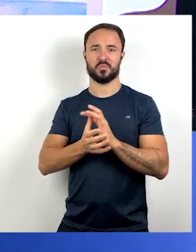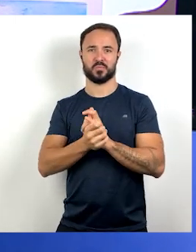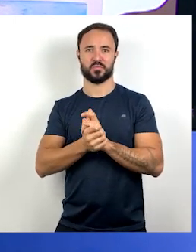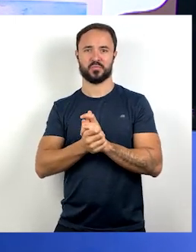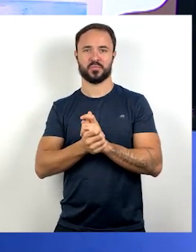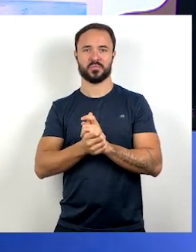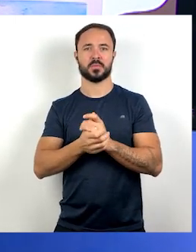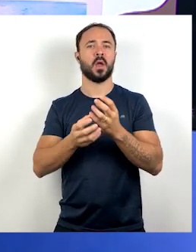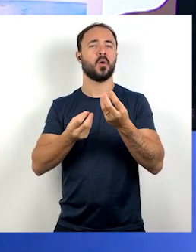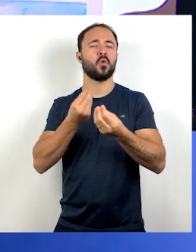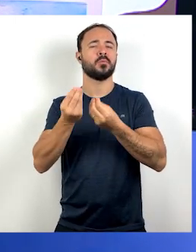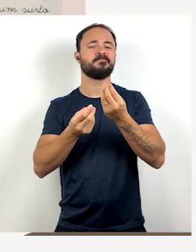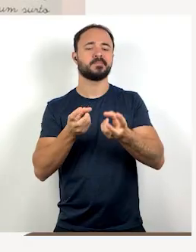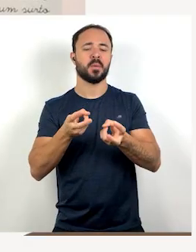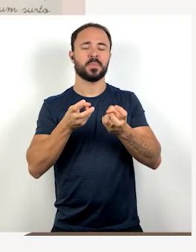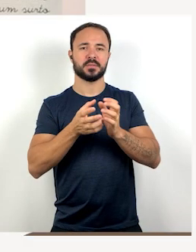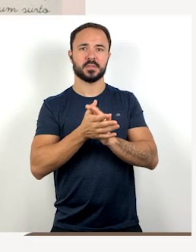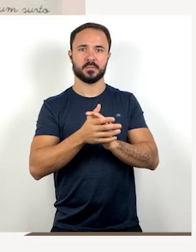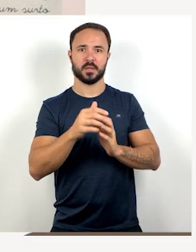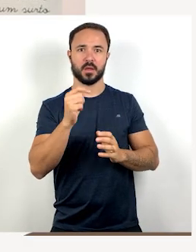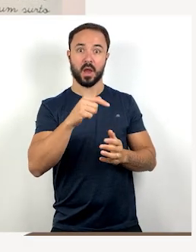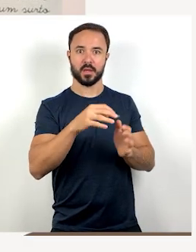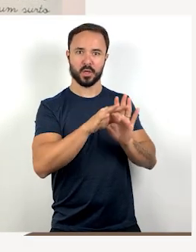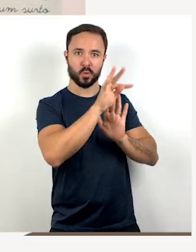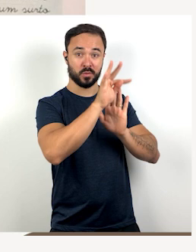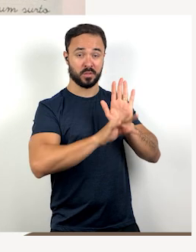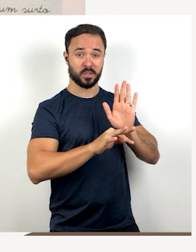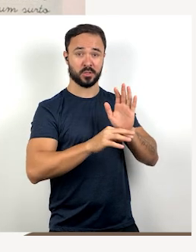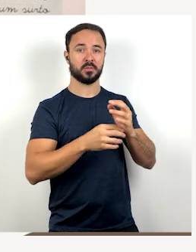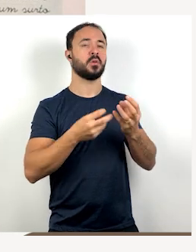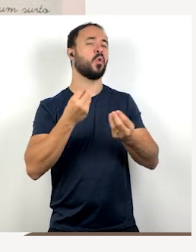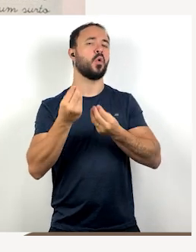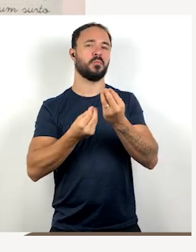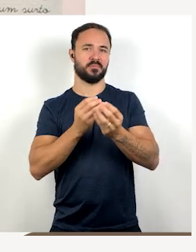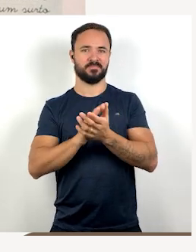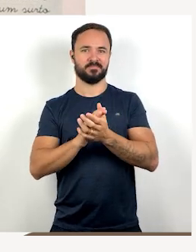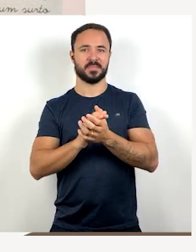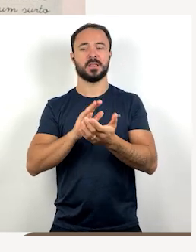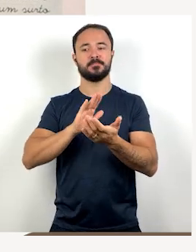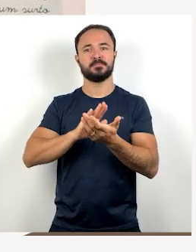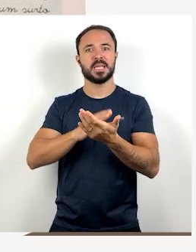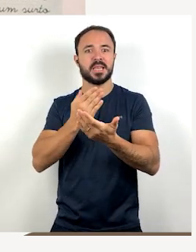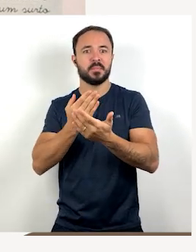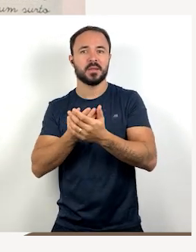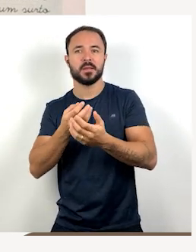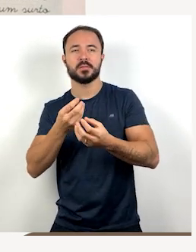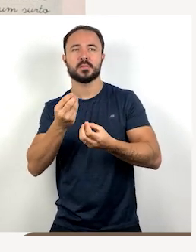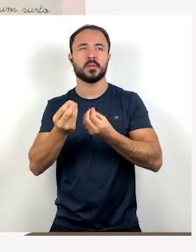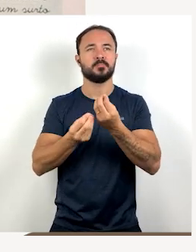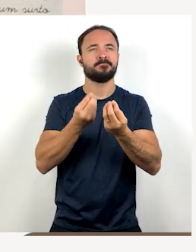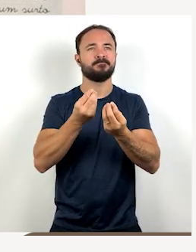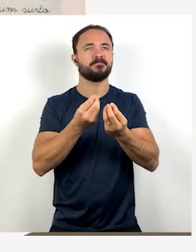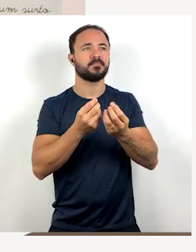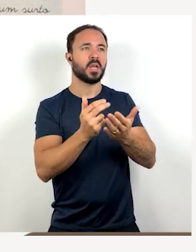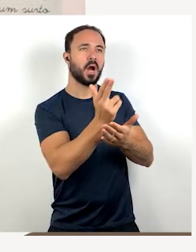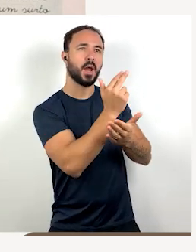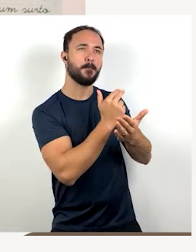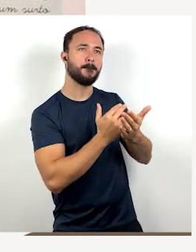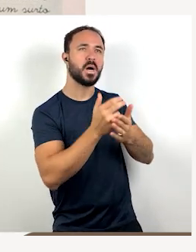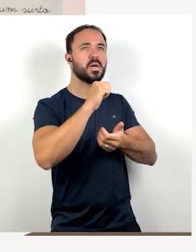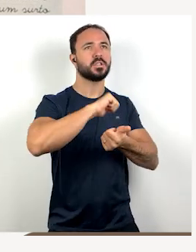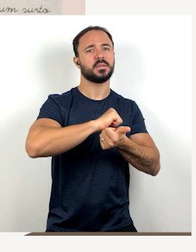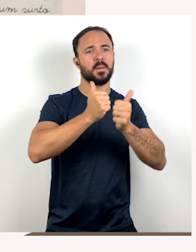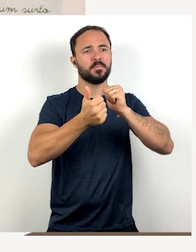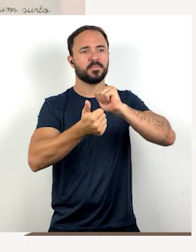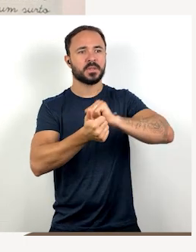isso? Além do texto, nesse livro aqui, pela interpretação que é feita com as imagens.